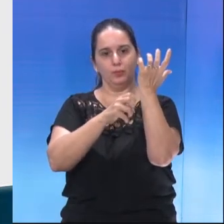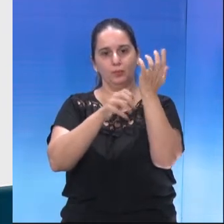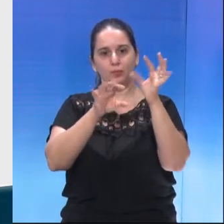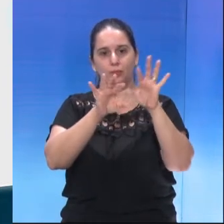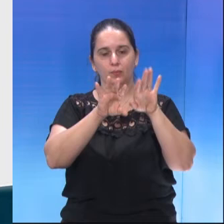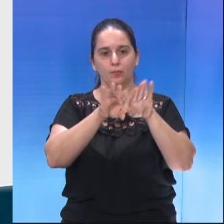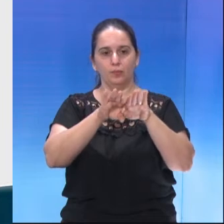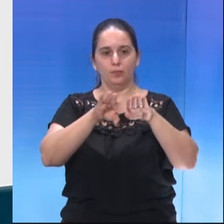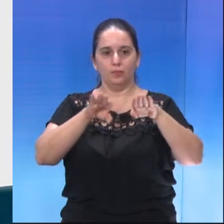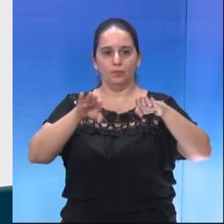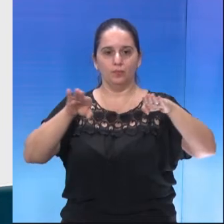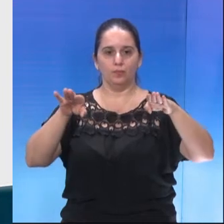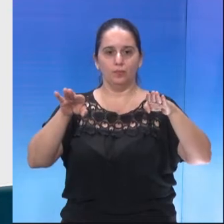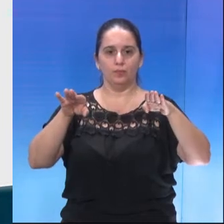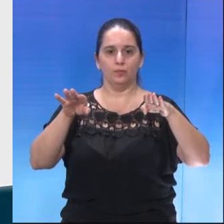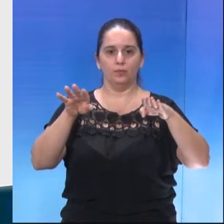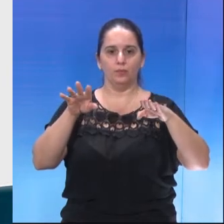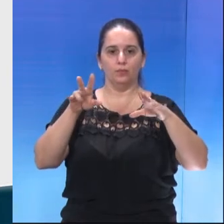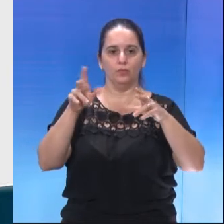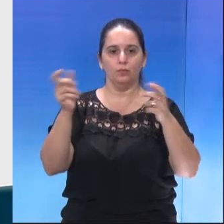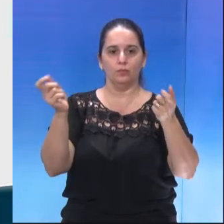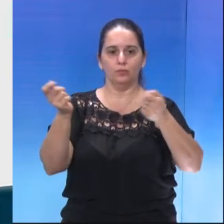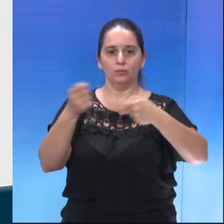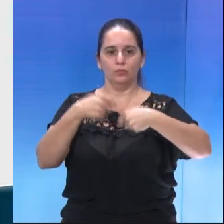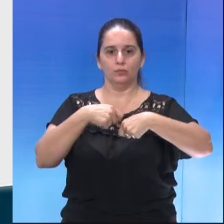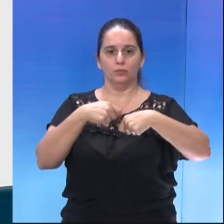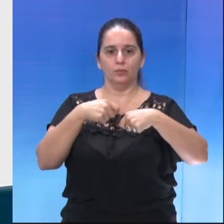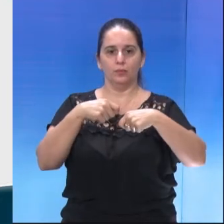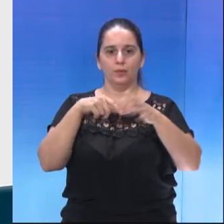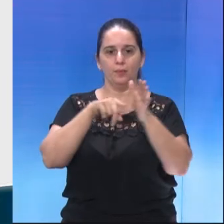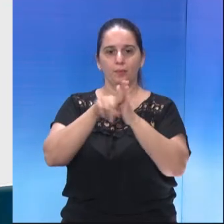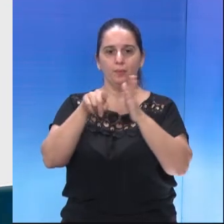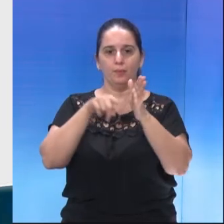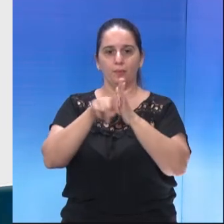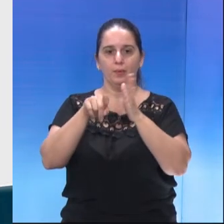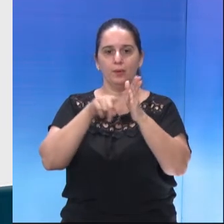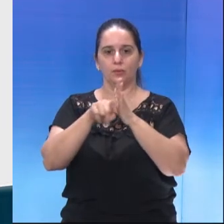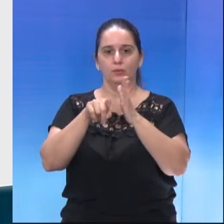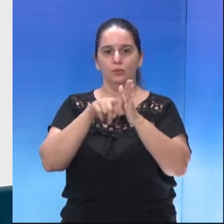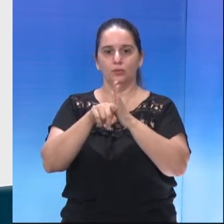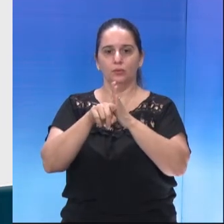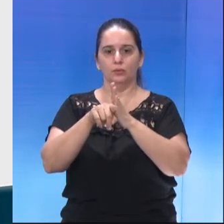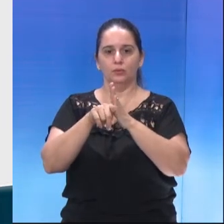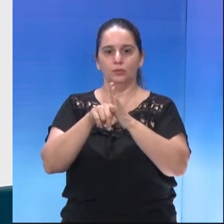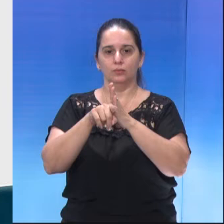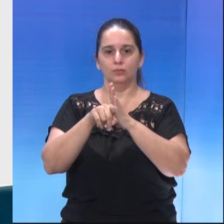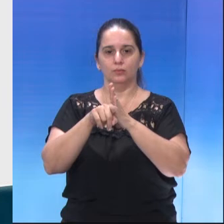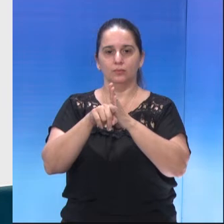e aparentemente não permite que se questione a pretensão